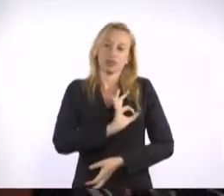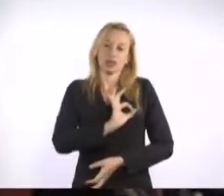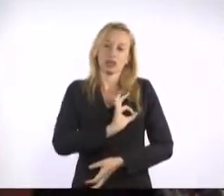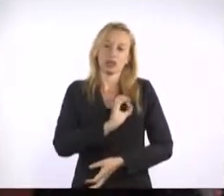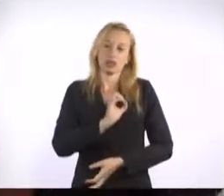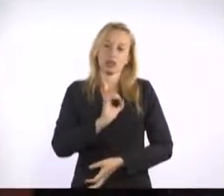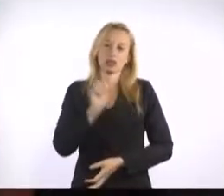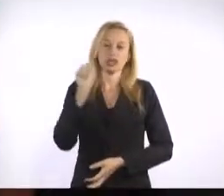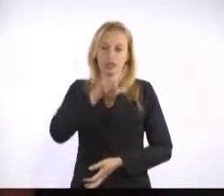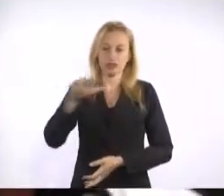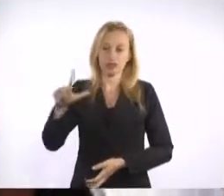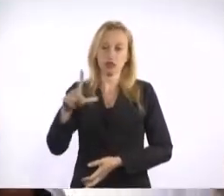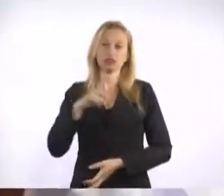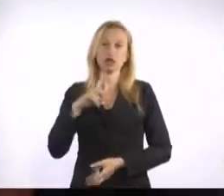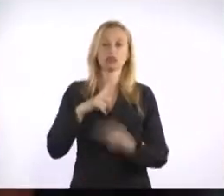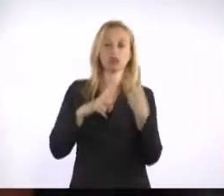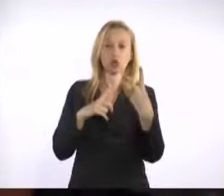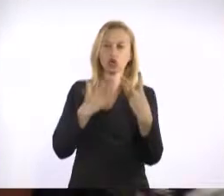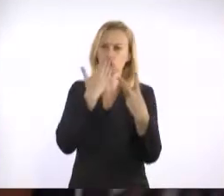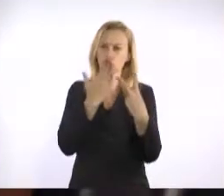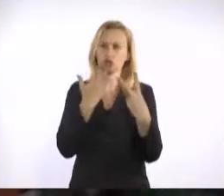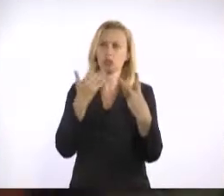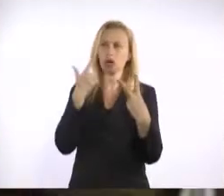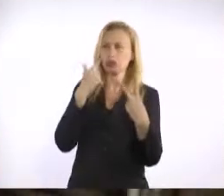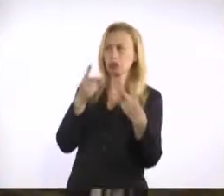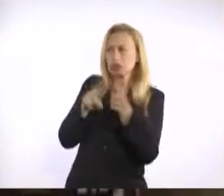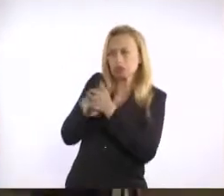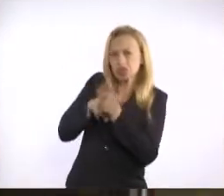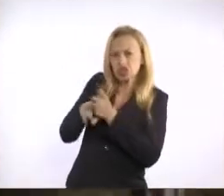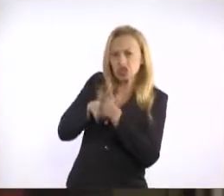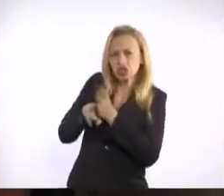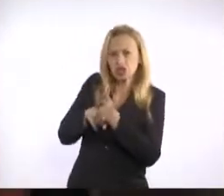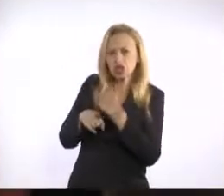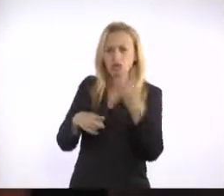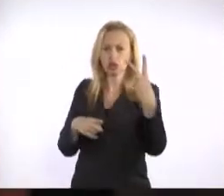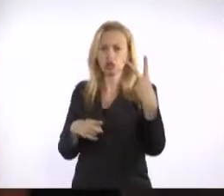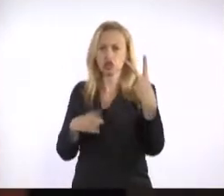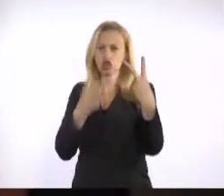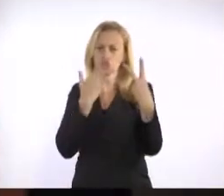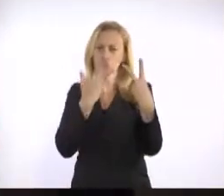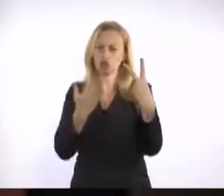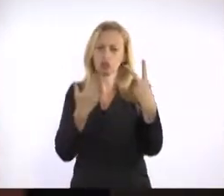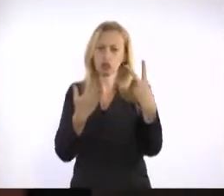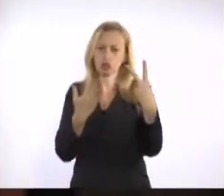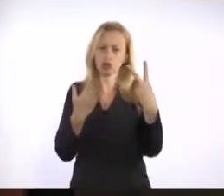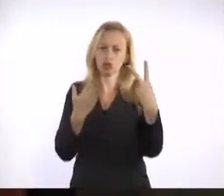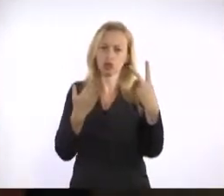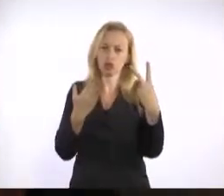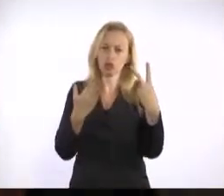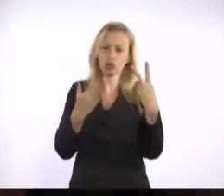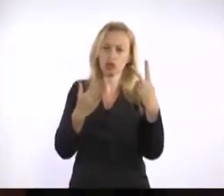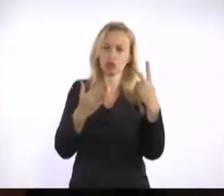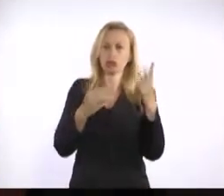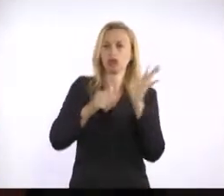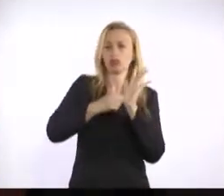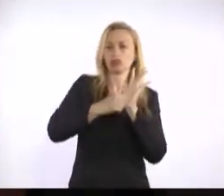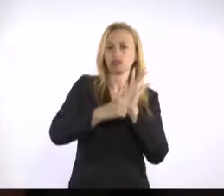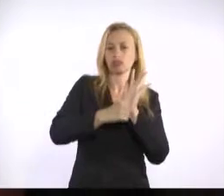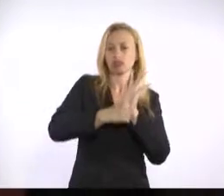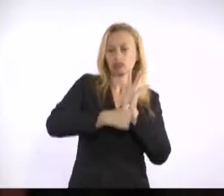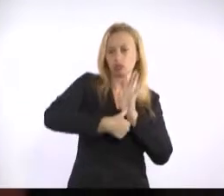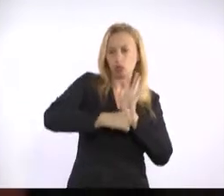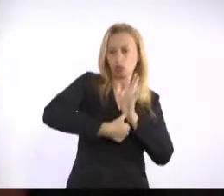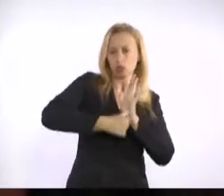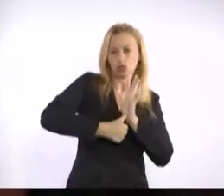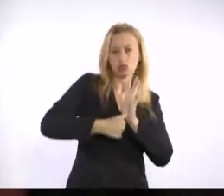têm dois tipos pelo que eu entendi o que a gente pesquisou dois tipos de identificação diferente um documento como todos os profissionais